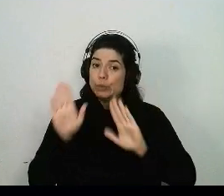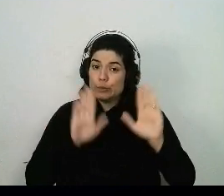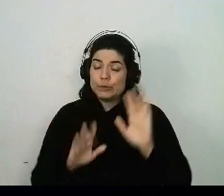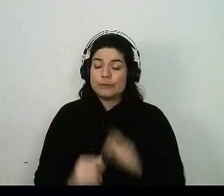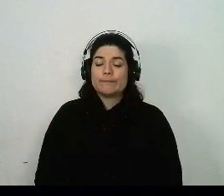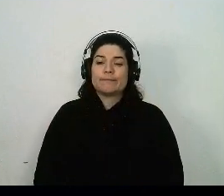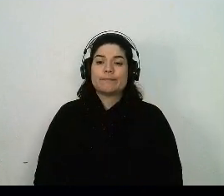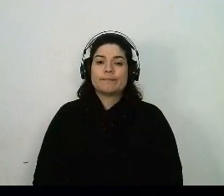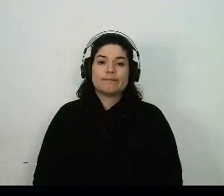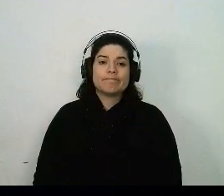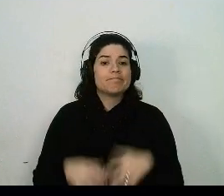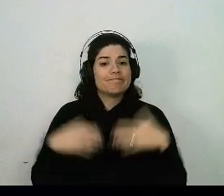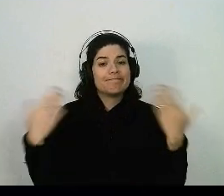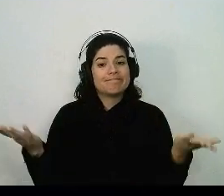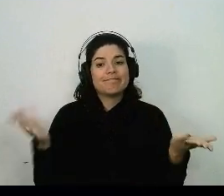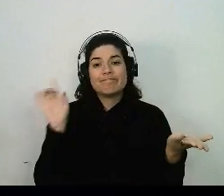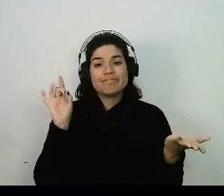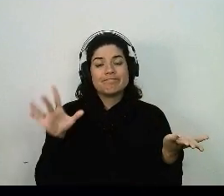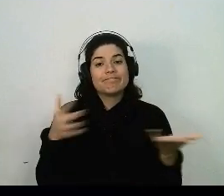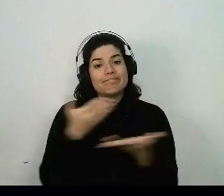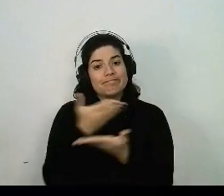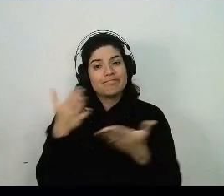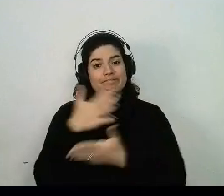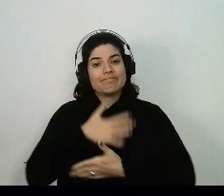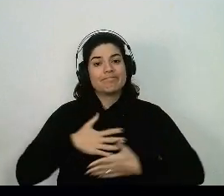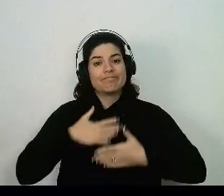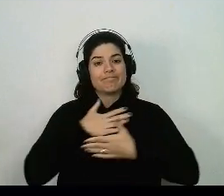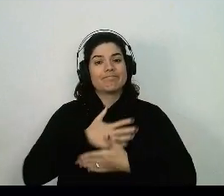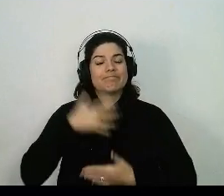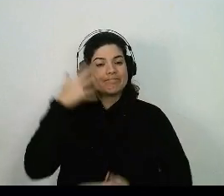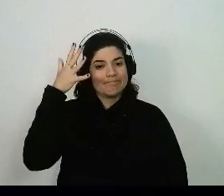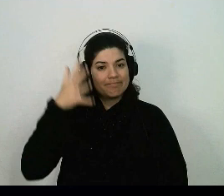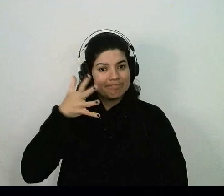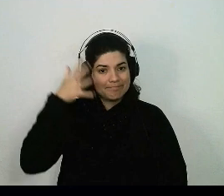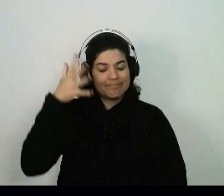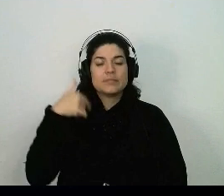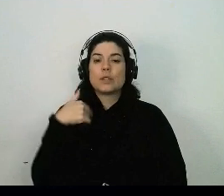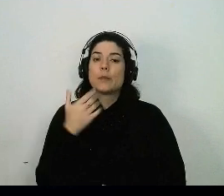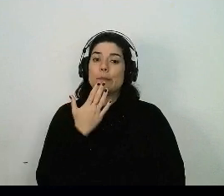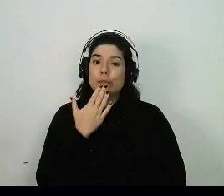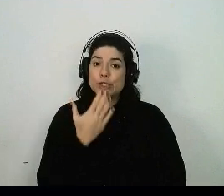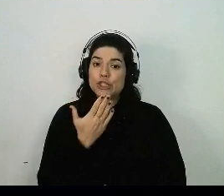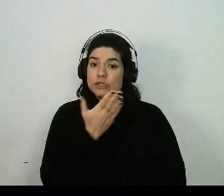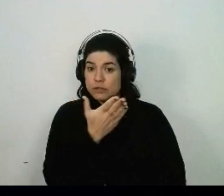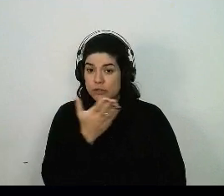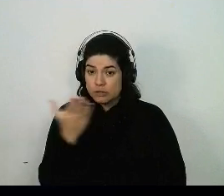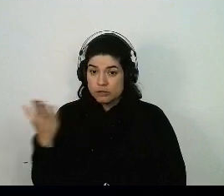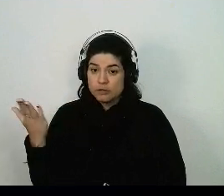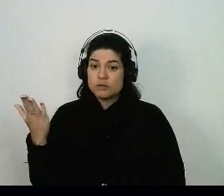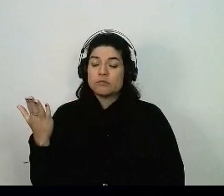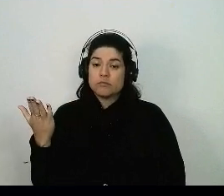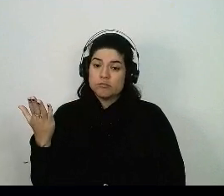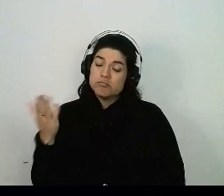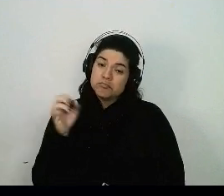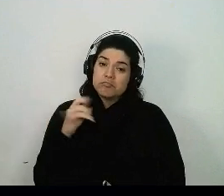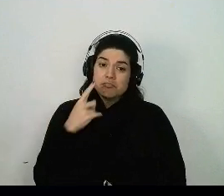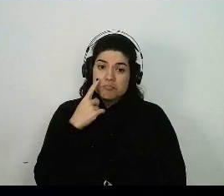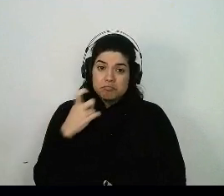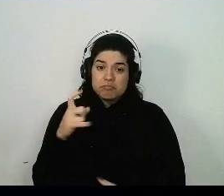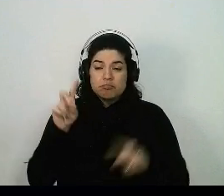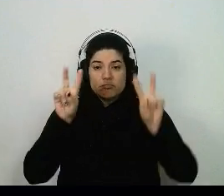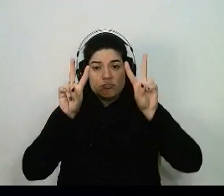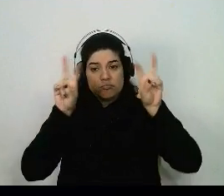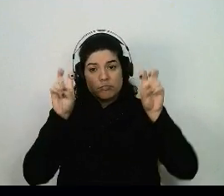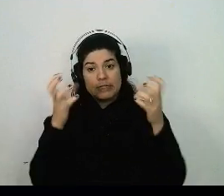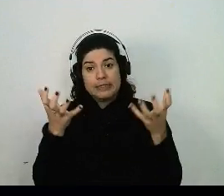Então é isso, pessoal. Eu espero que vocês tenham gostado. Eu peço que para quem se interessa pelo assunto, para quem quer